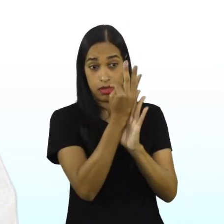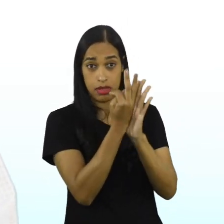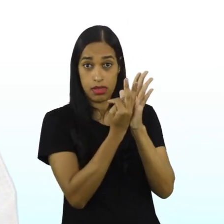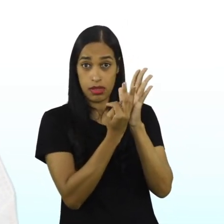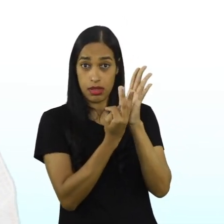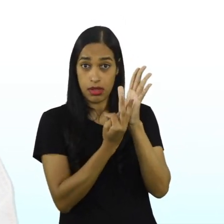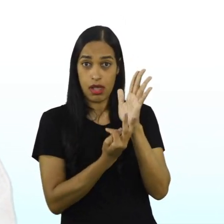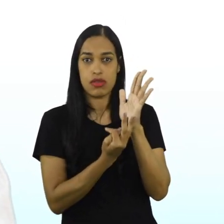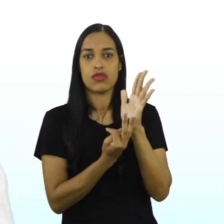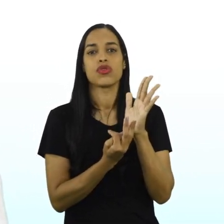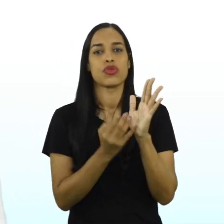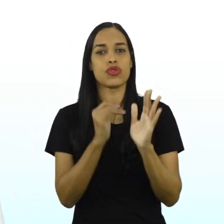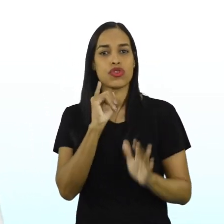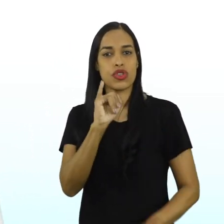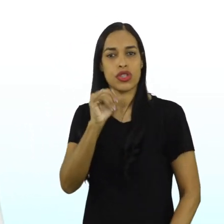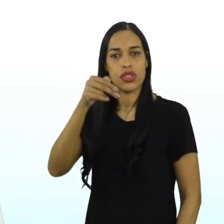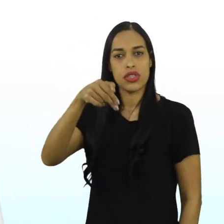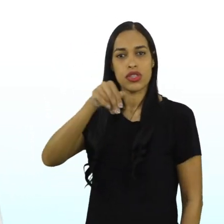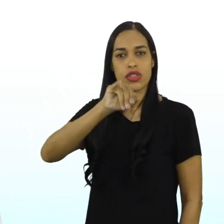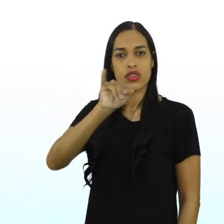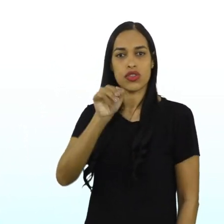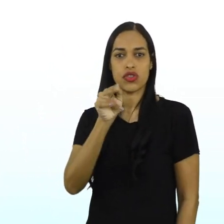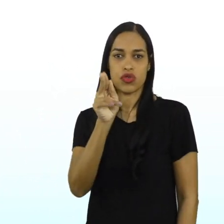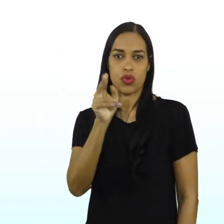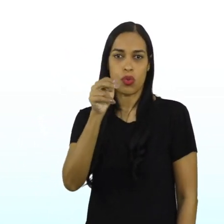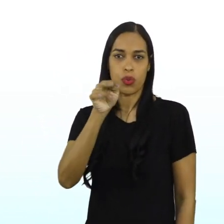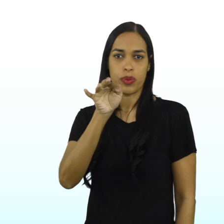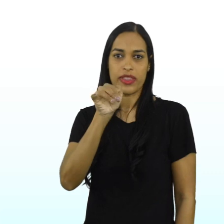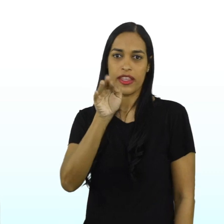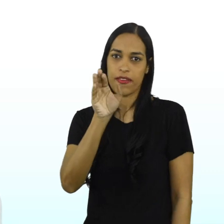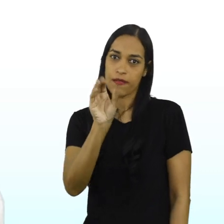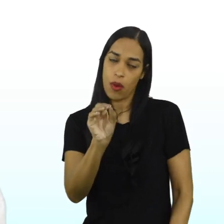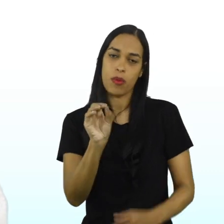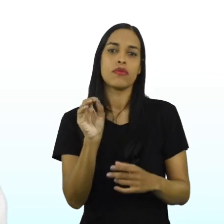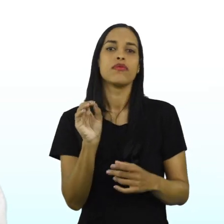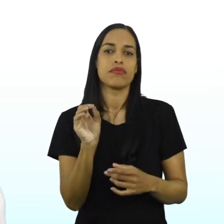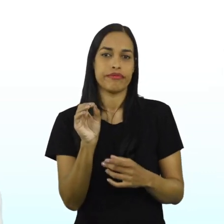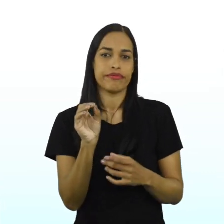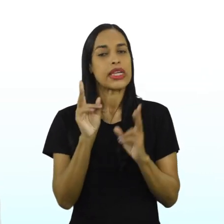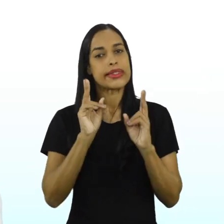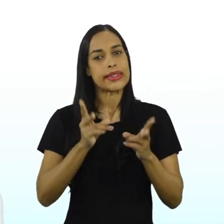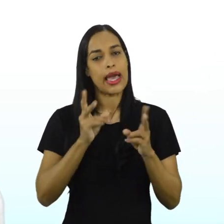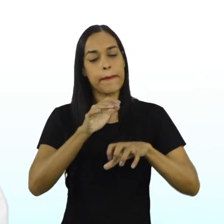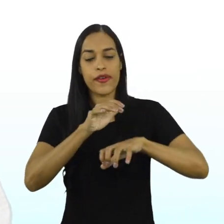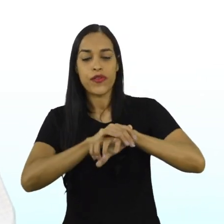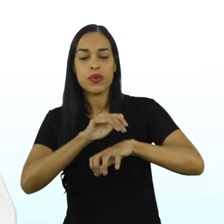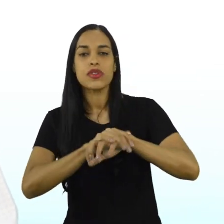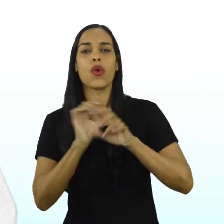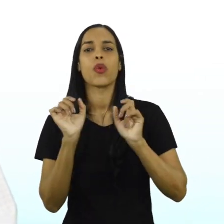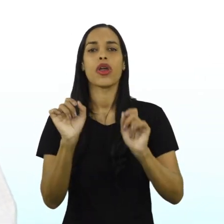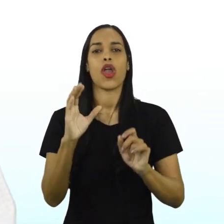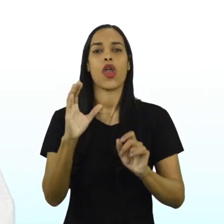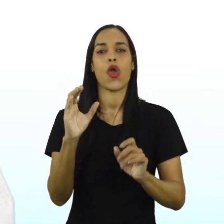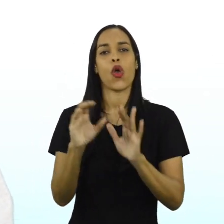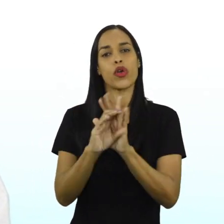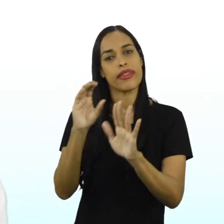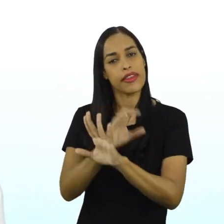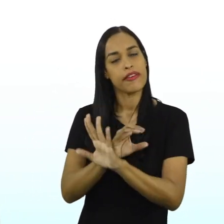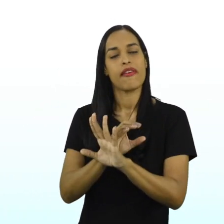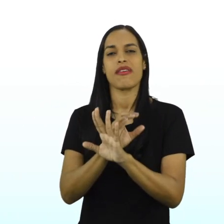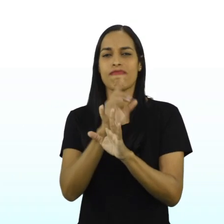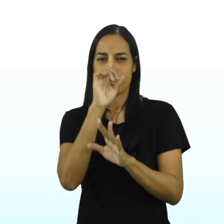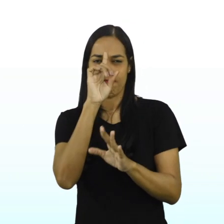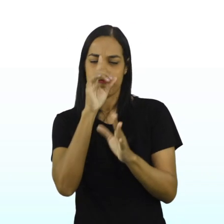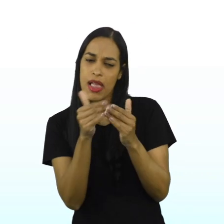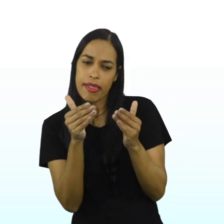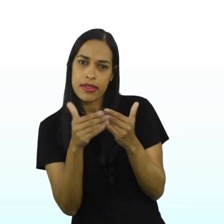né, injuntivos. Então, o texto injuntivo, evidentemente, vai predominar a função o quê? Conativa ou apelativa. Dá uma